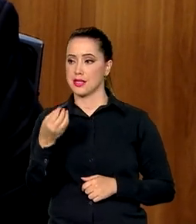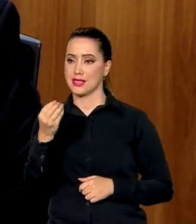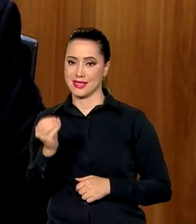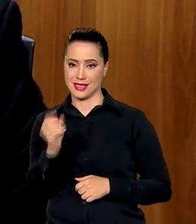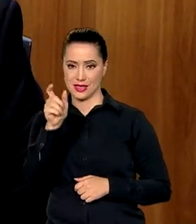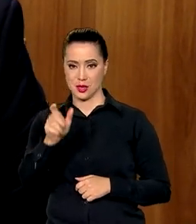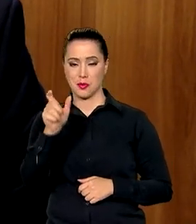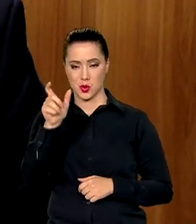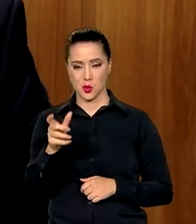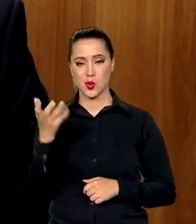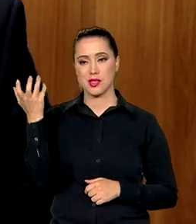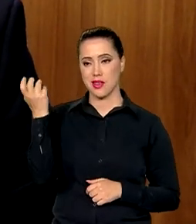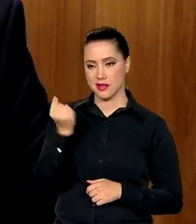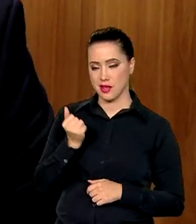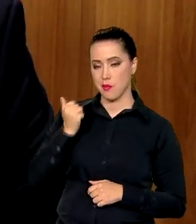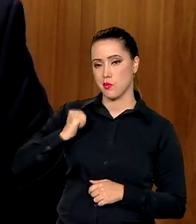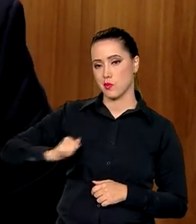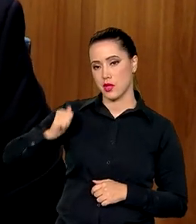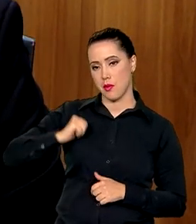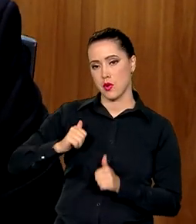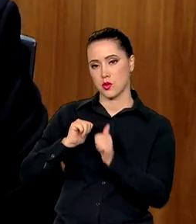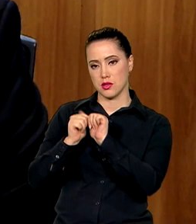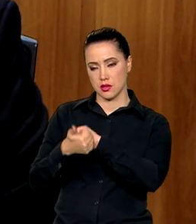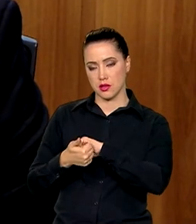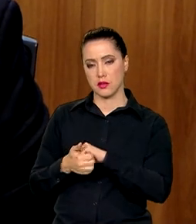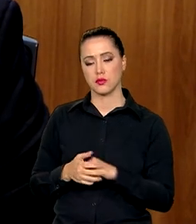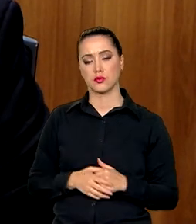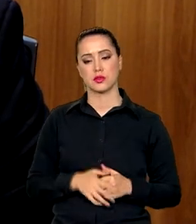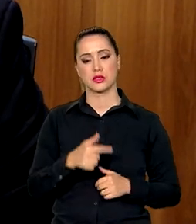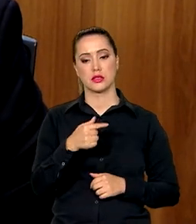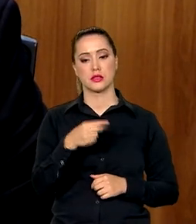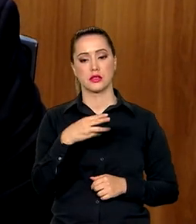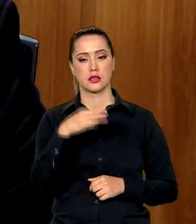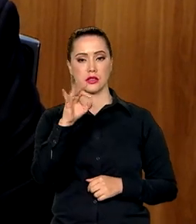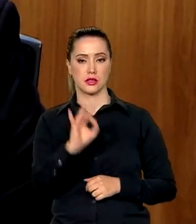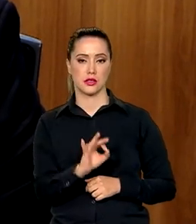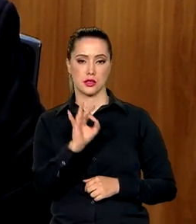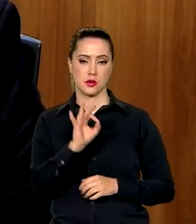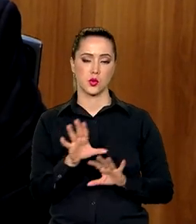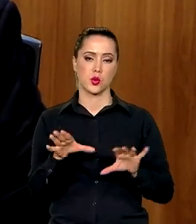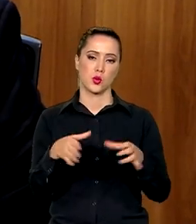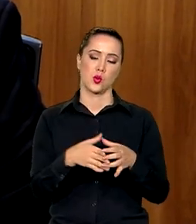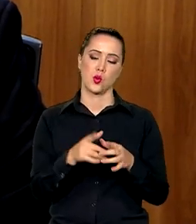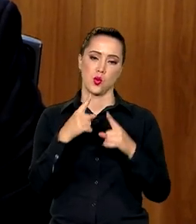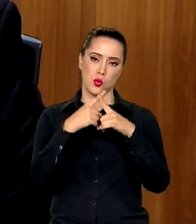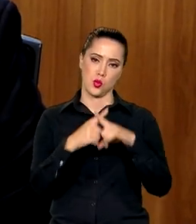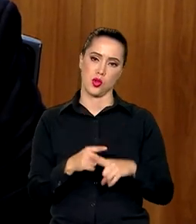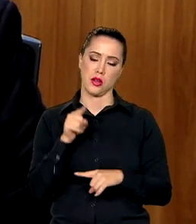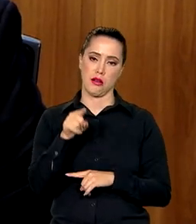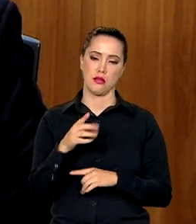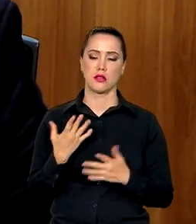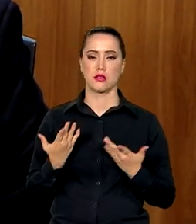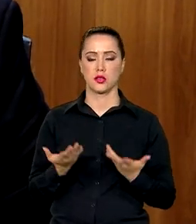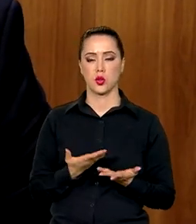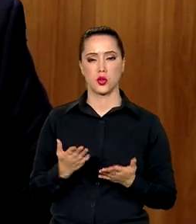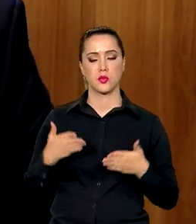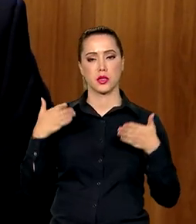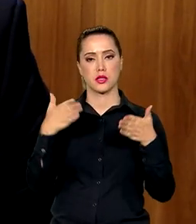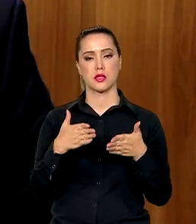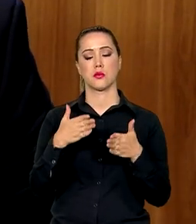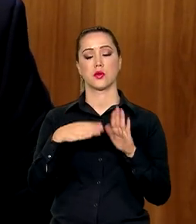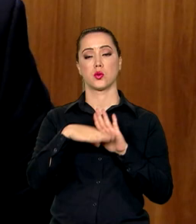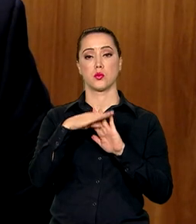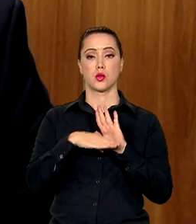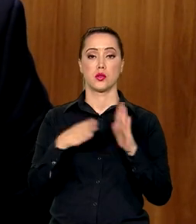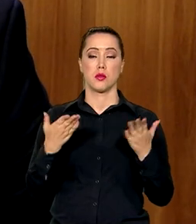atletas que estão no panamericanos que recebem um bolsa atleta são 73% da da delegação que hoje participam do programa que é o maior